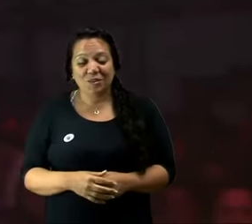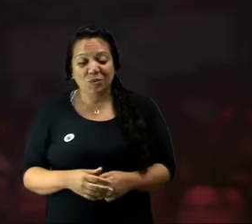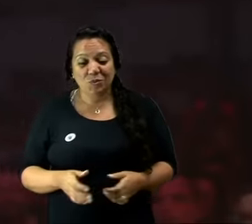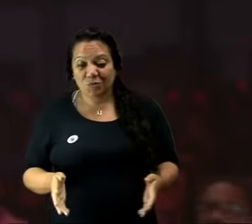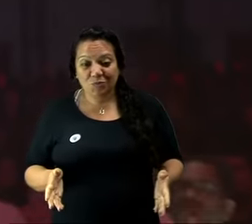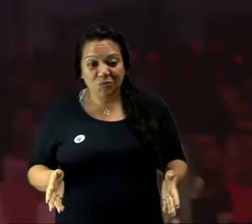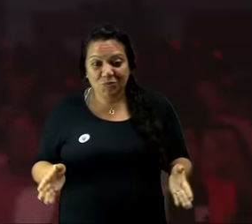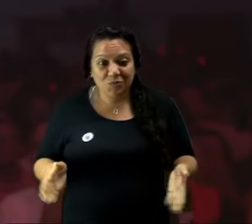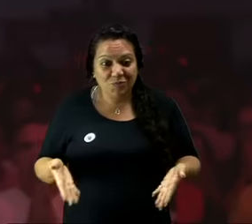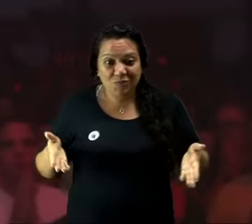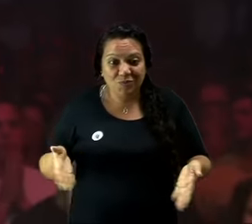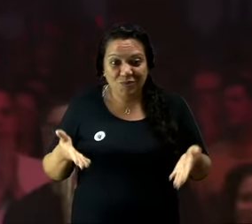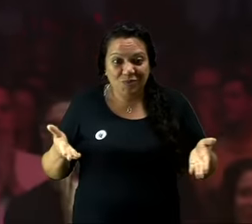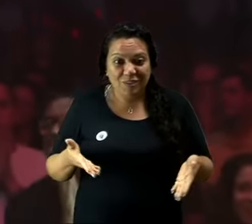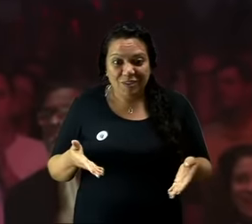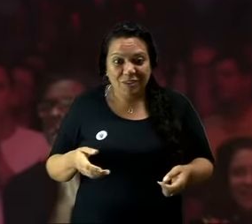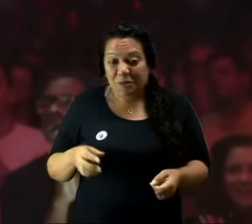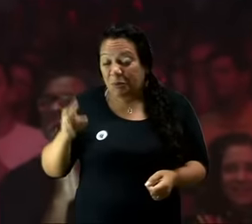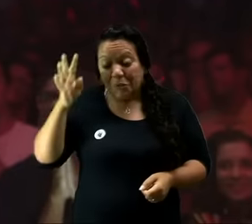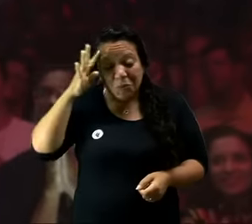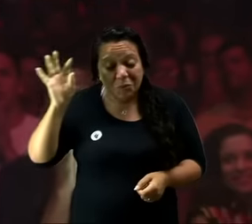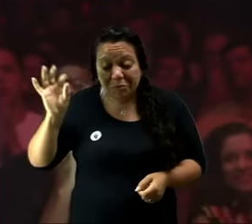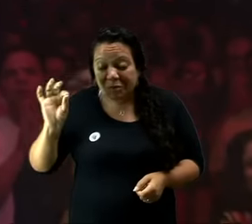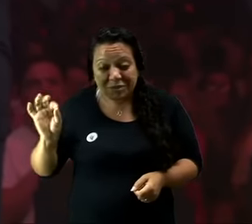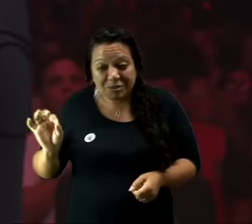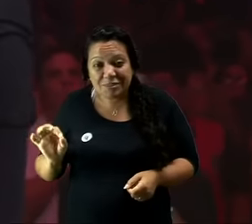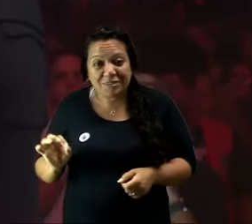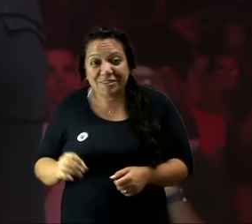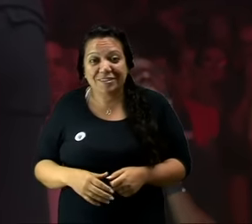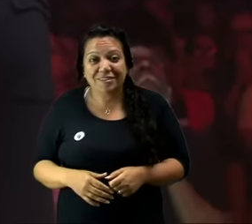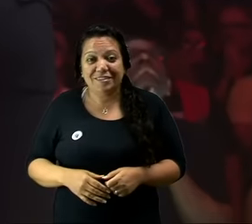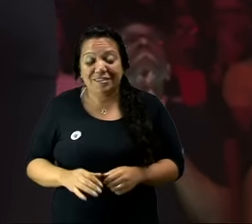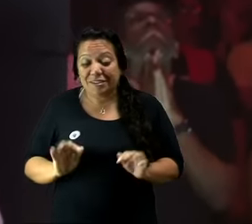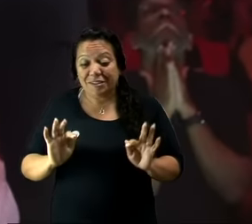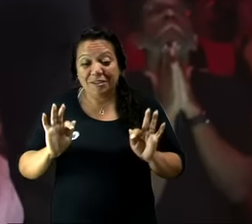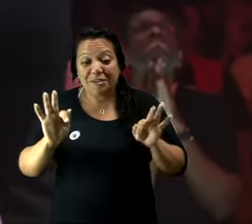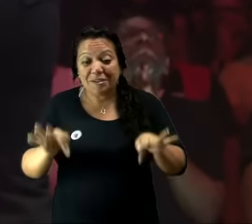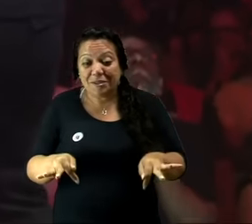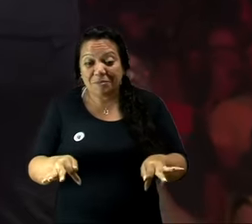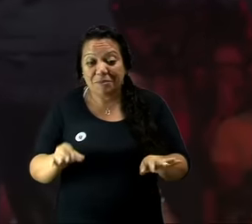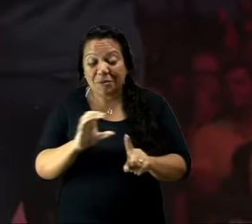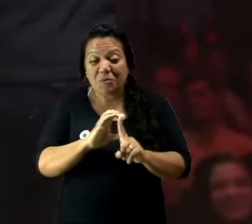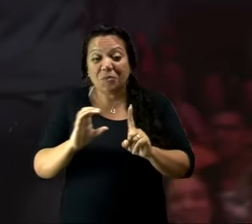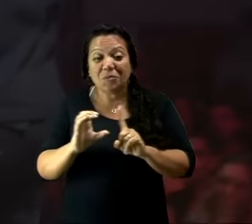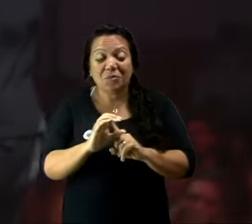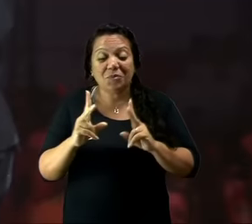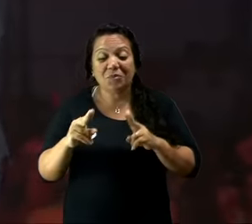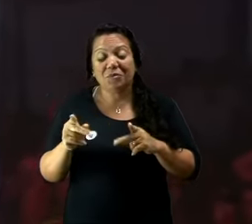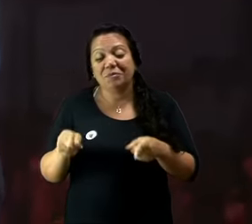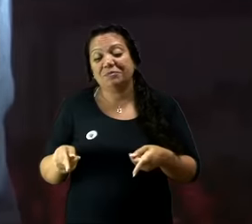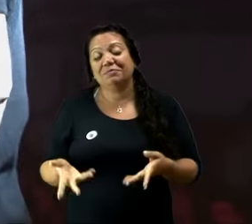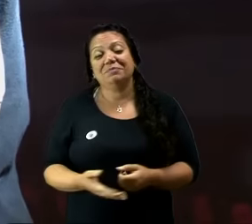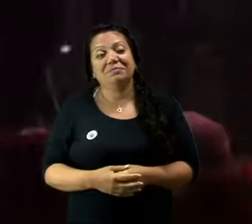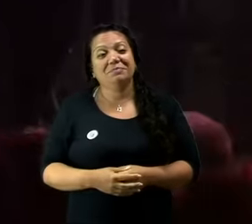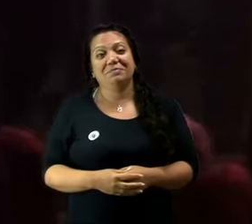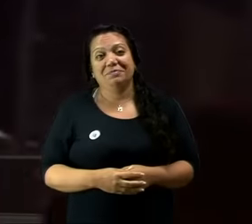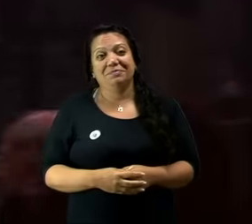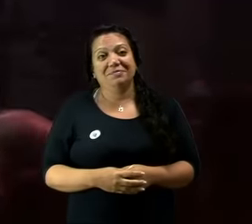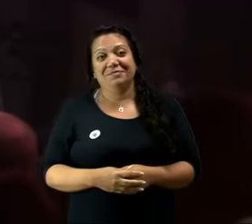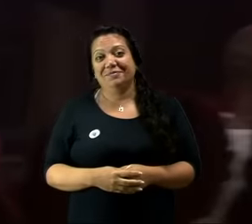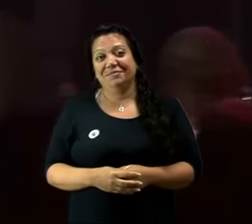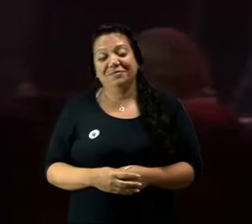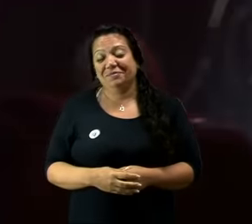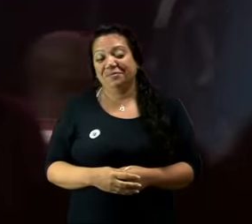Imaginava que a gente acaba de escutar desse jeito. A pergunta é: como é que acaba um culto desse? Não estava no manual do